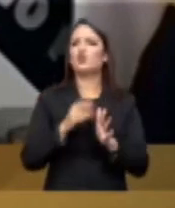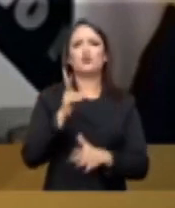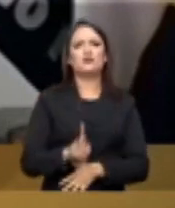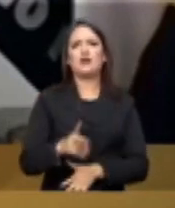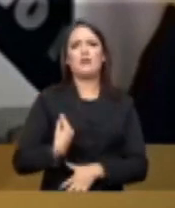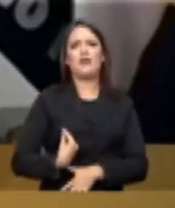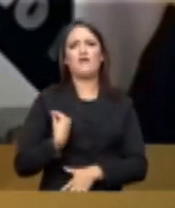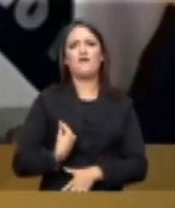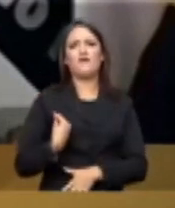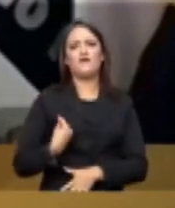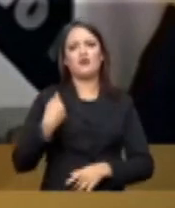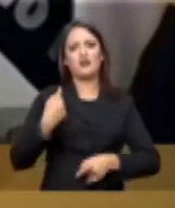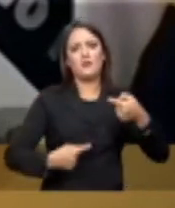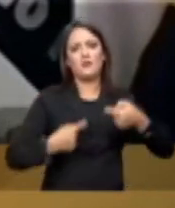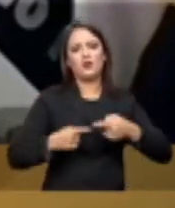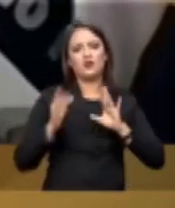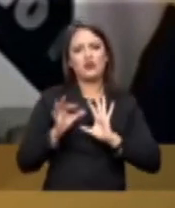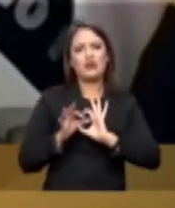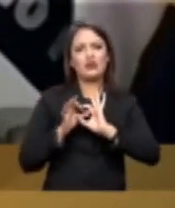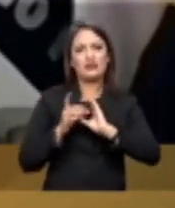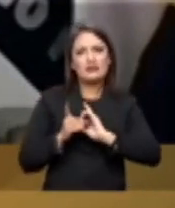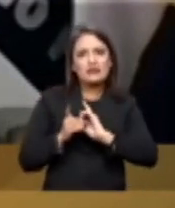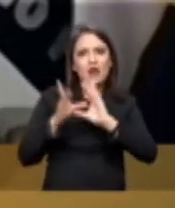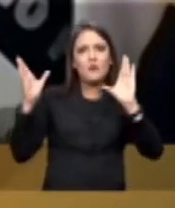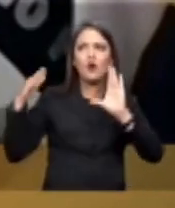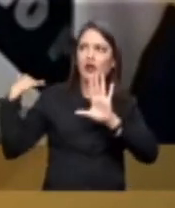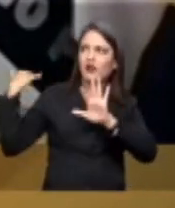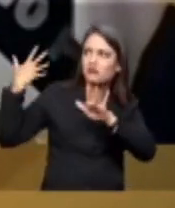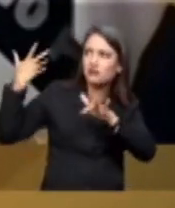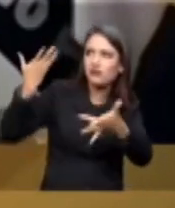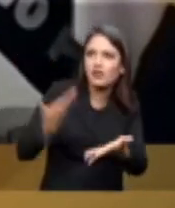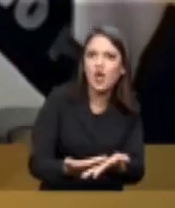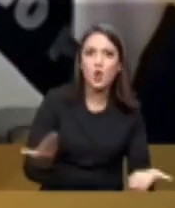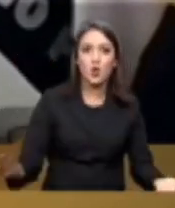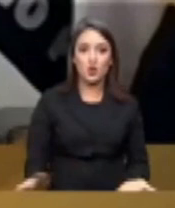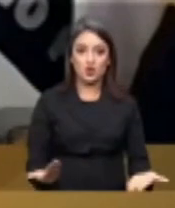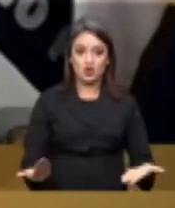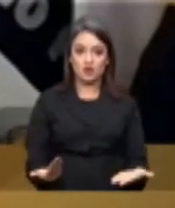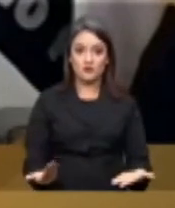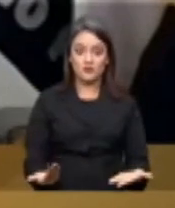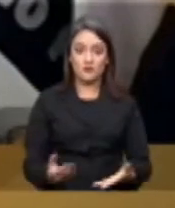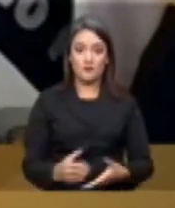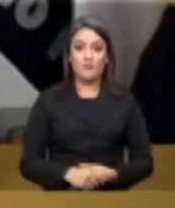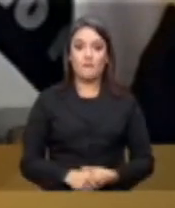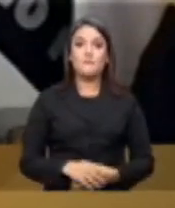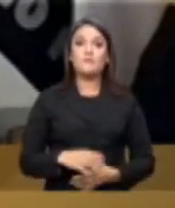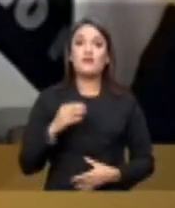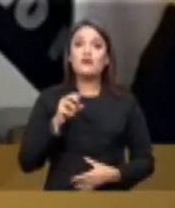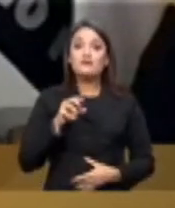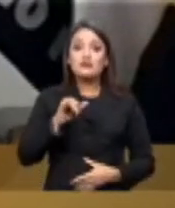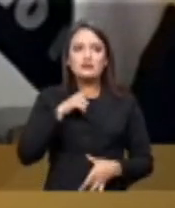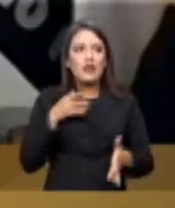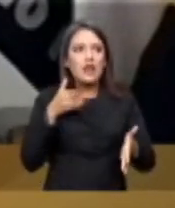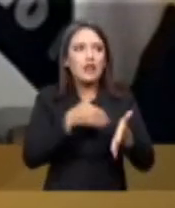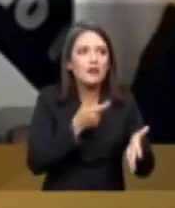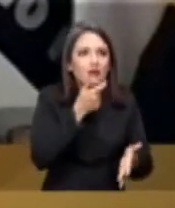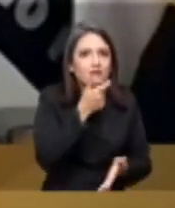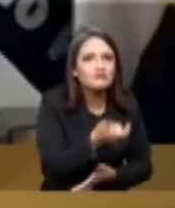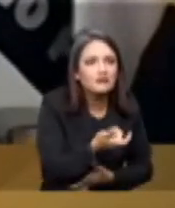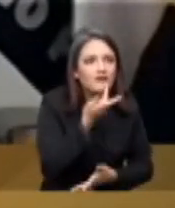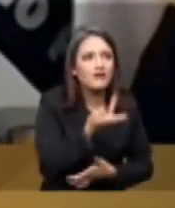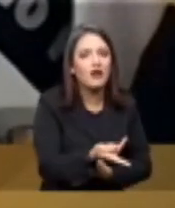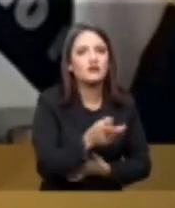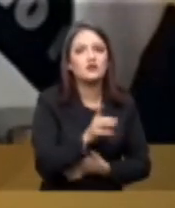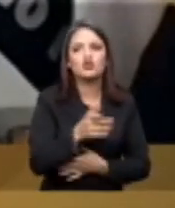política democrática desde o seu alvorecer. Tolhendo-se, limitando-se a expressão da palavra, só sobra à